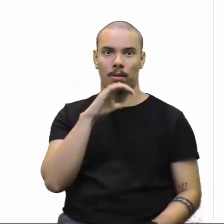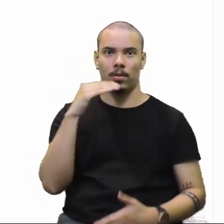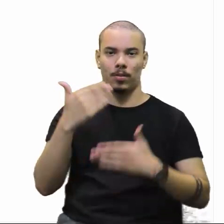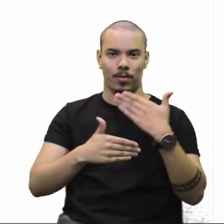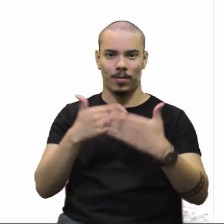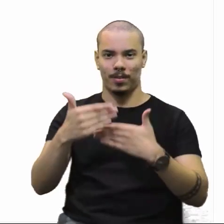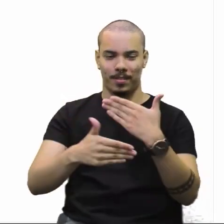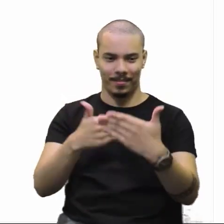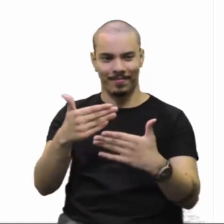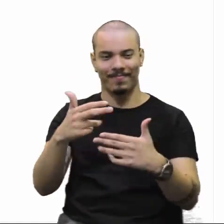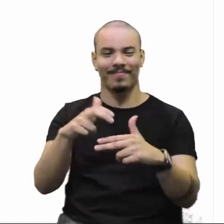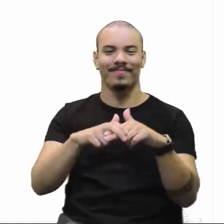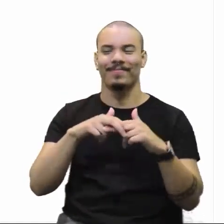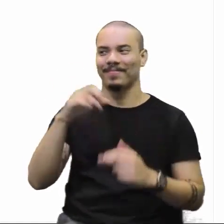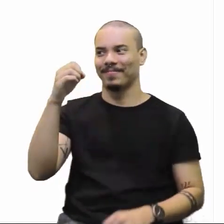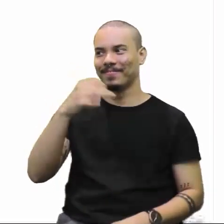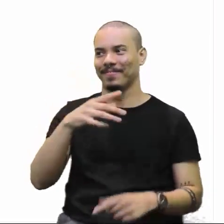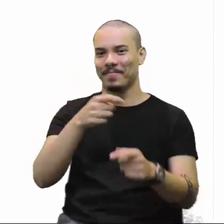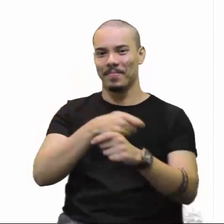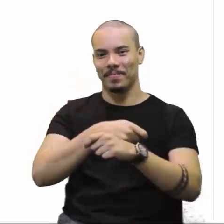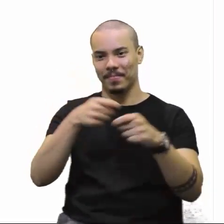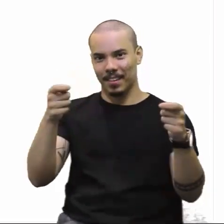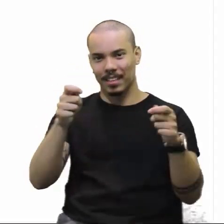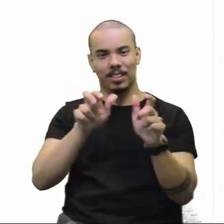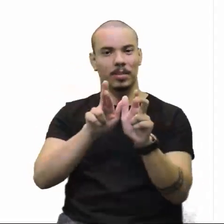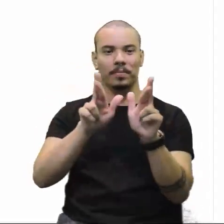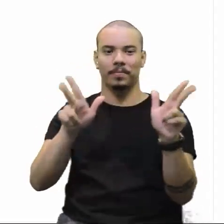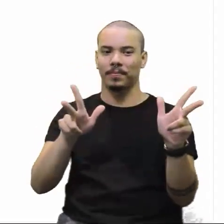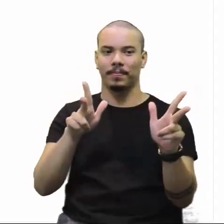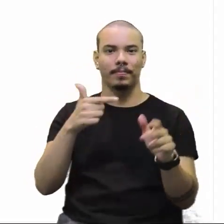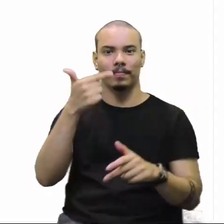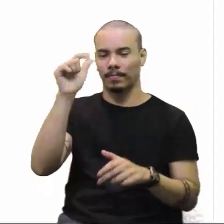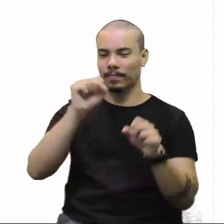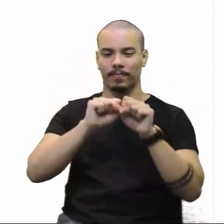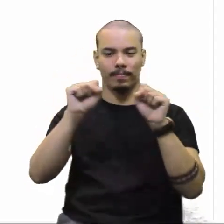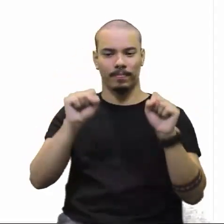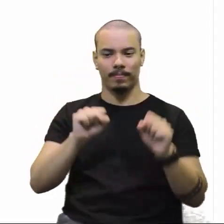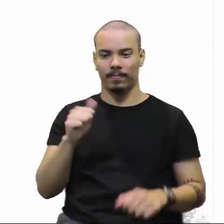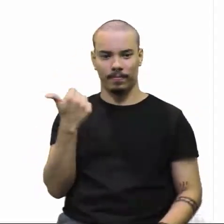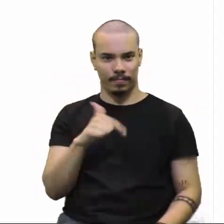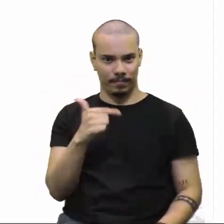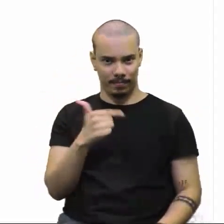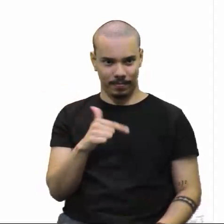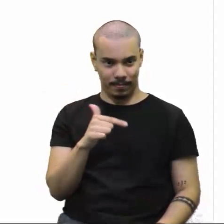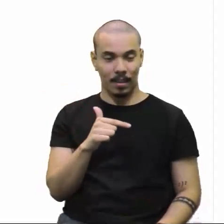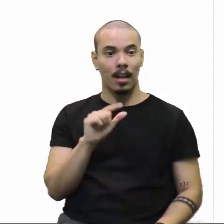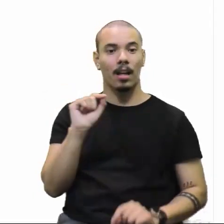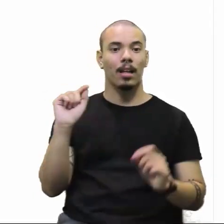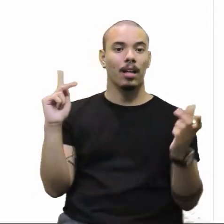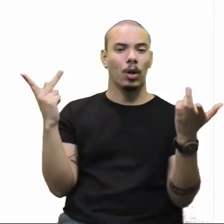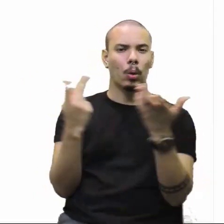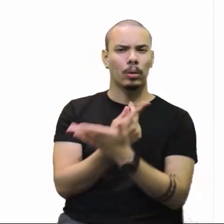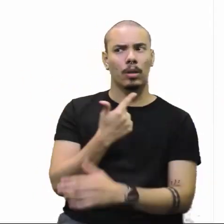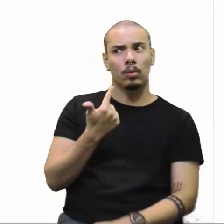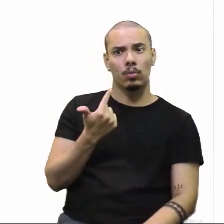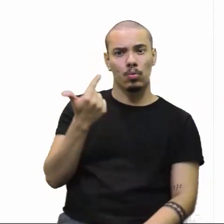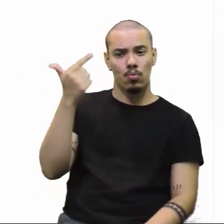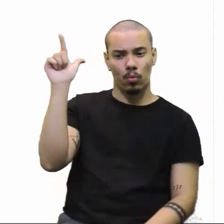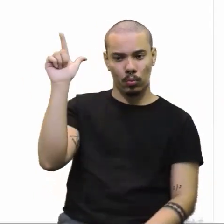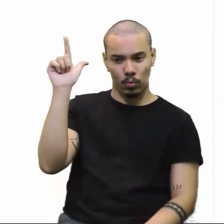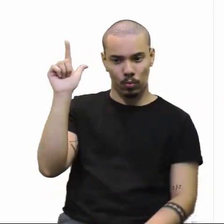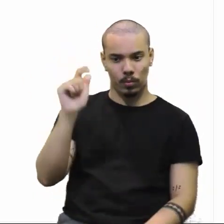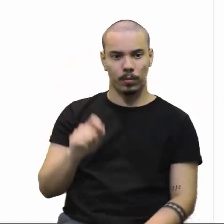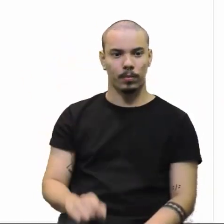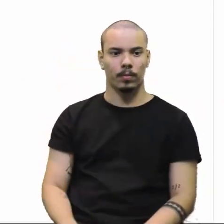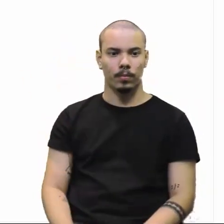E essa luz não se propaga em velocidade diferente em nenhum outro sistema. Não. Aí acontecem outros fenômenos, como nós falamos.